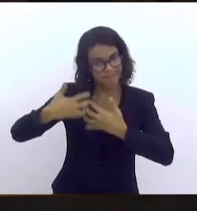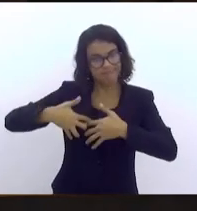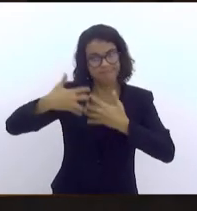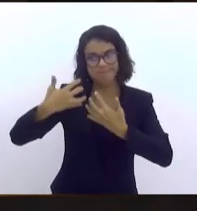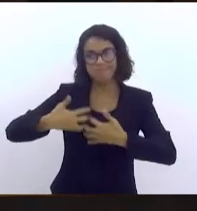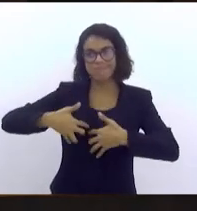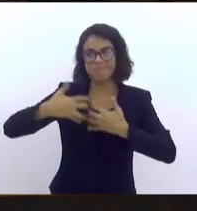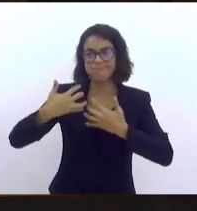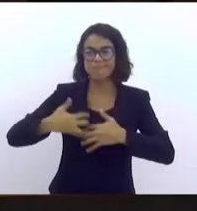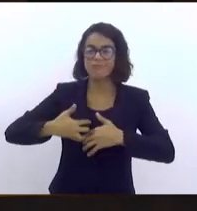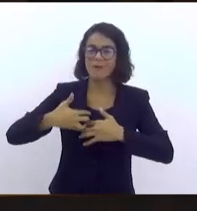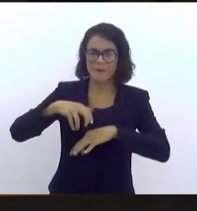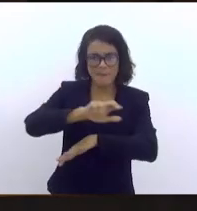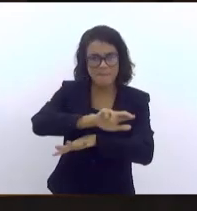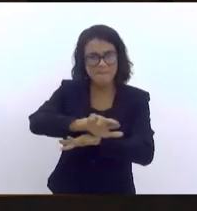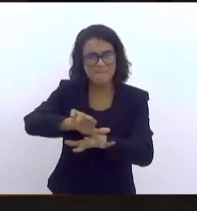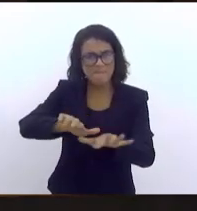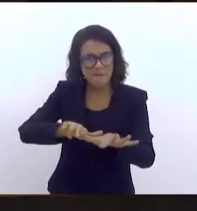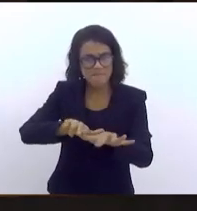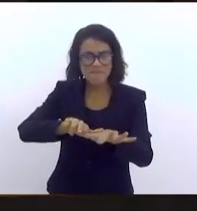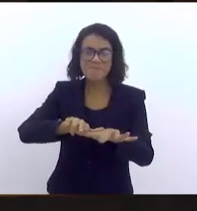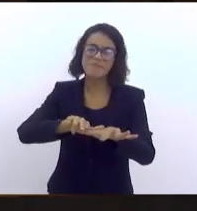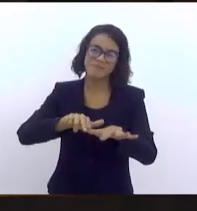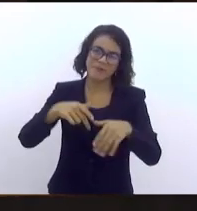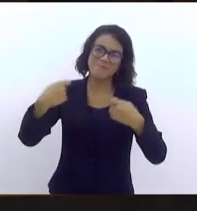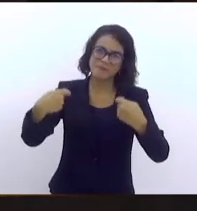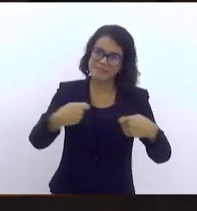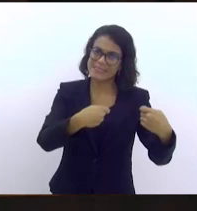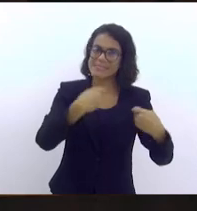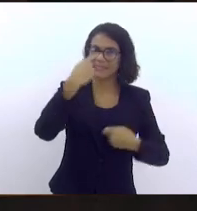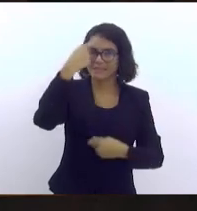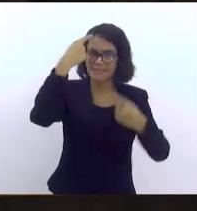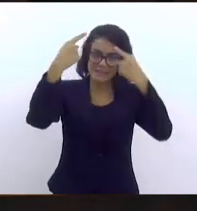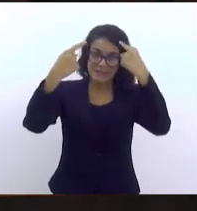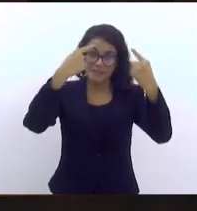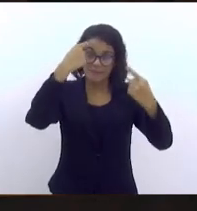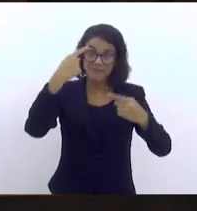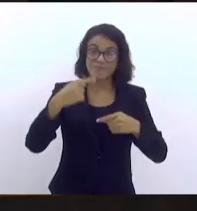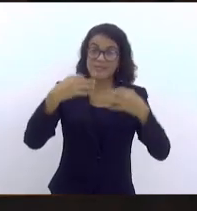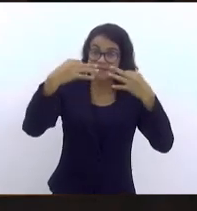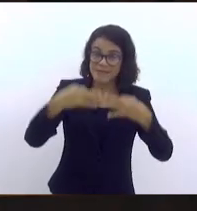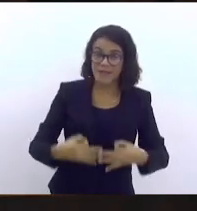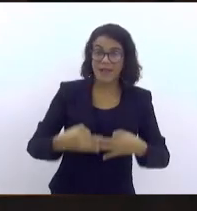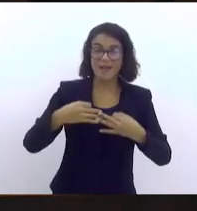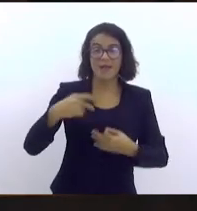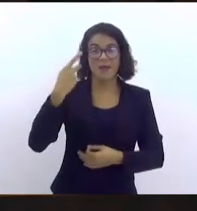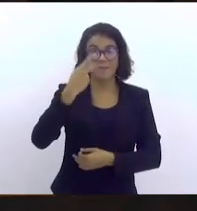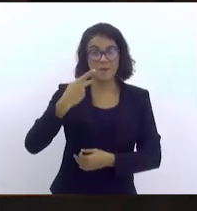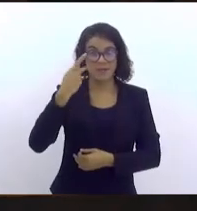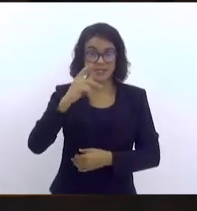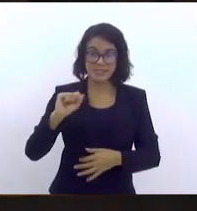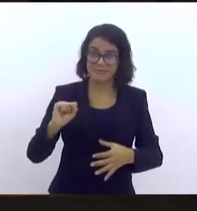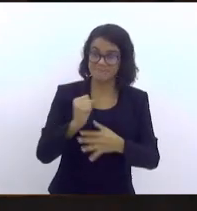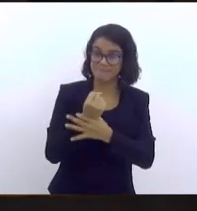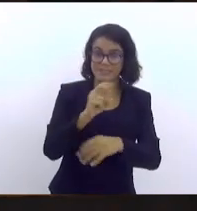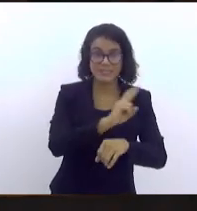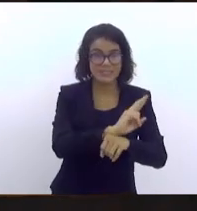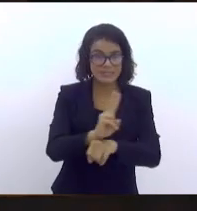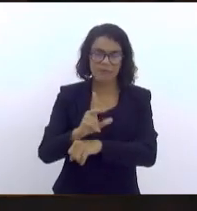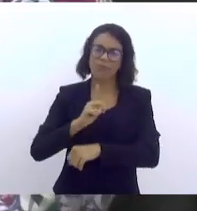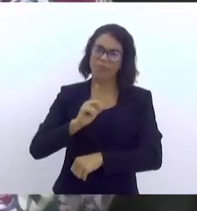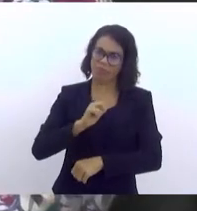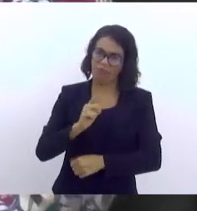questões diversas e plurais que tem que ser pensadas de certo a política de segurança pública tem uma contribuição